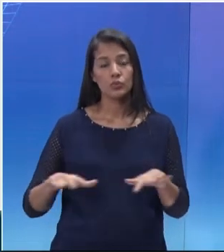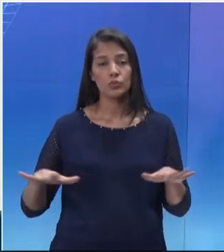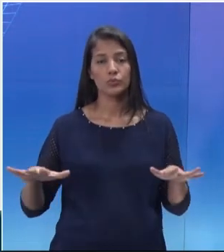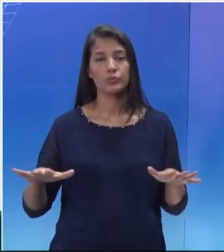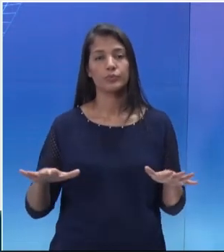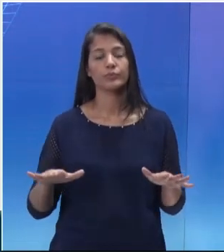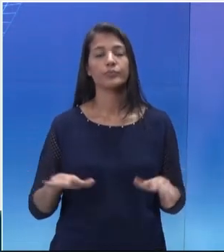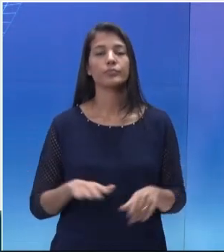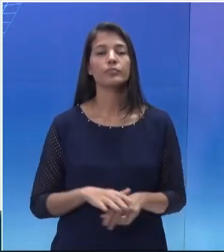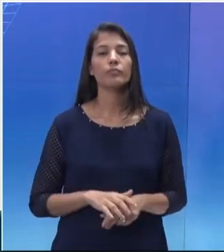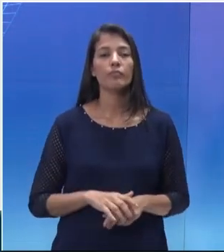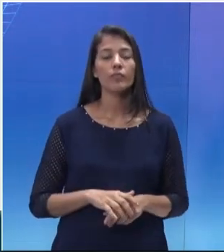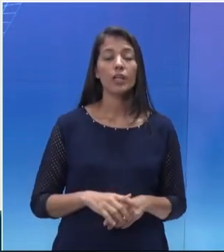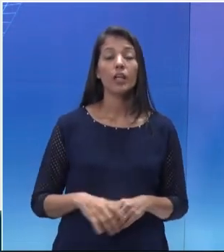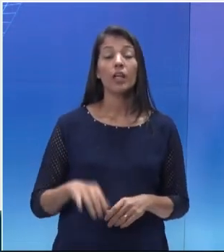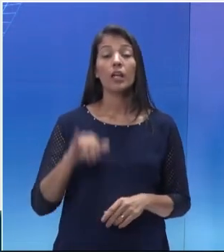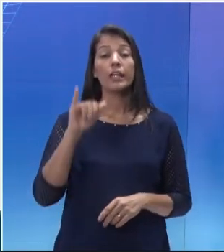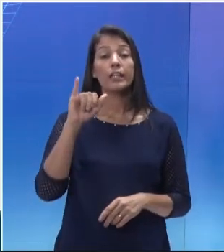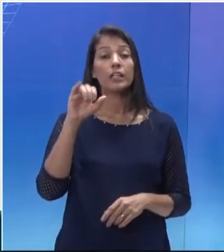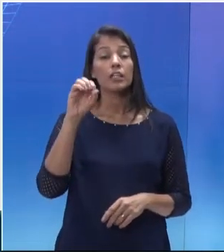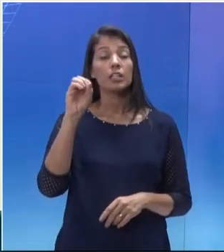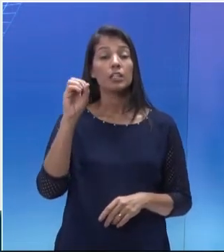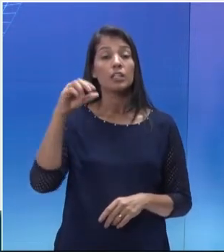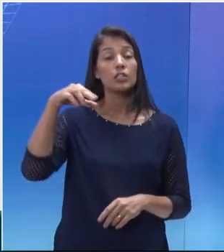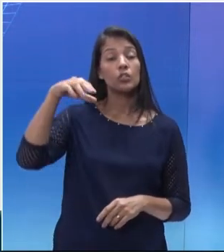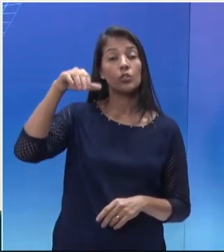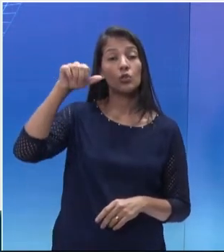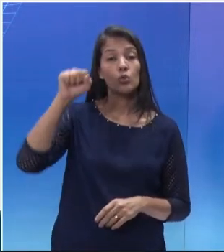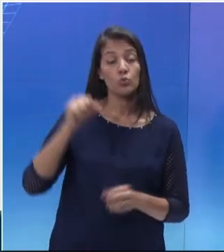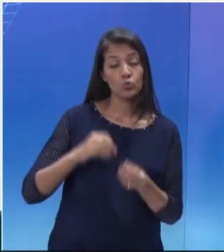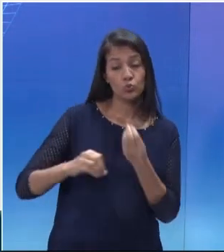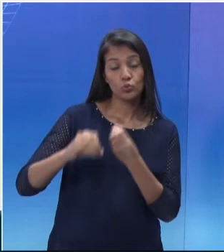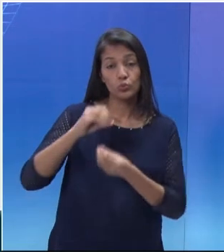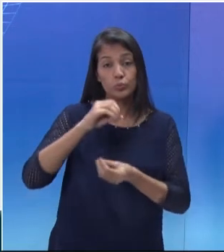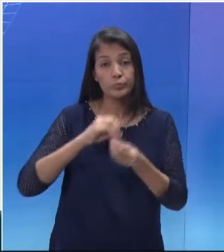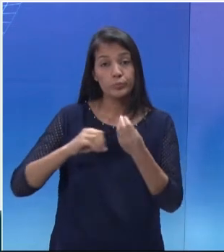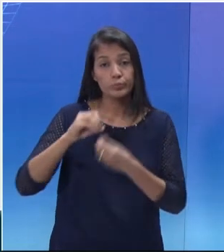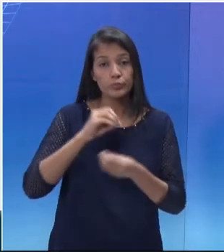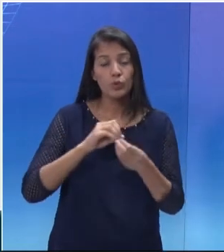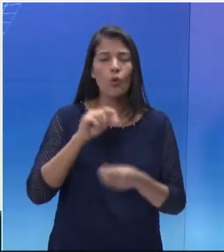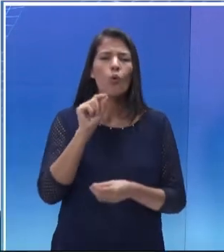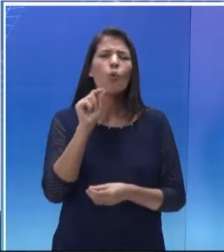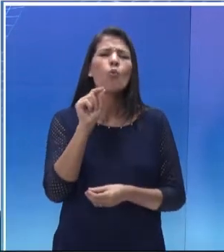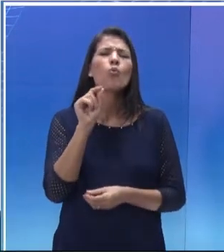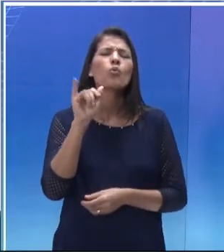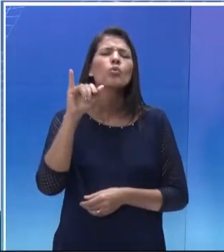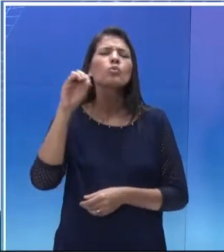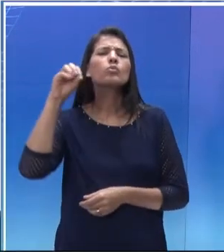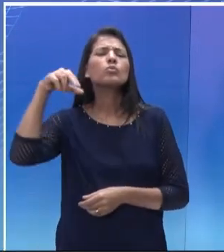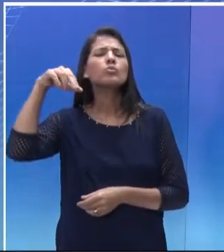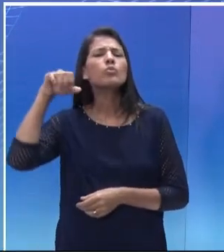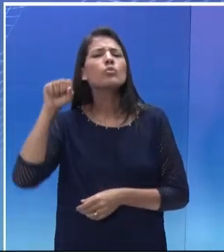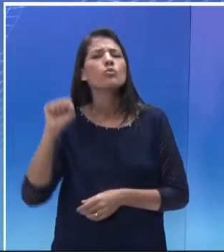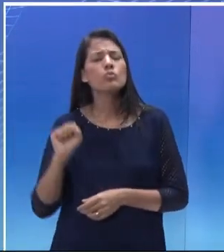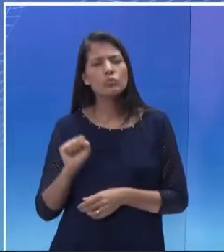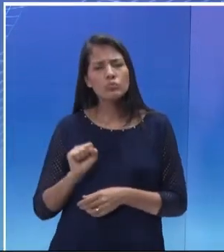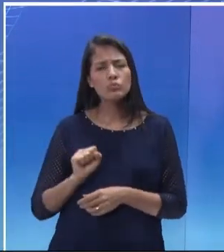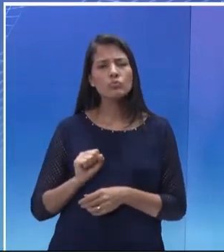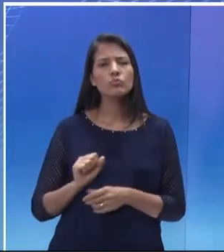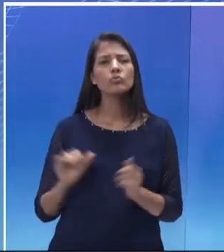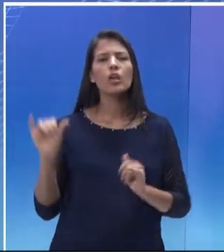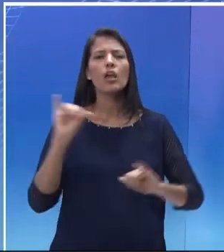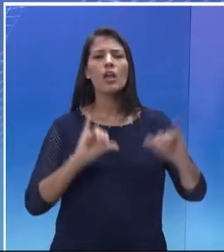e Cl-, vai dissociar em íons. Professor, o que são os íons? Íons são